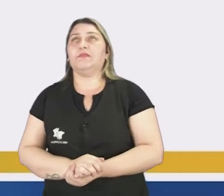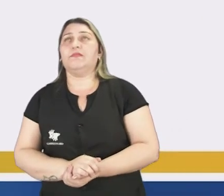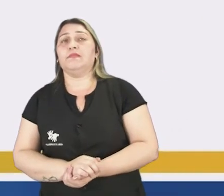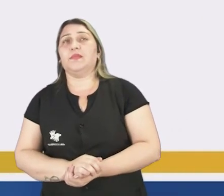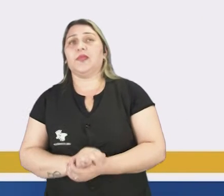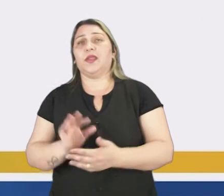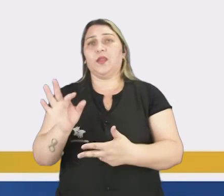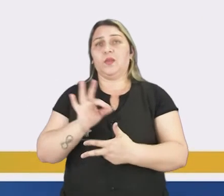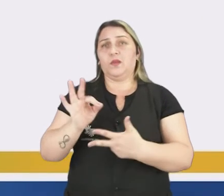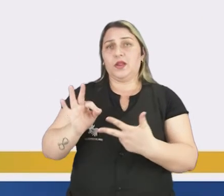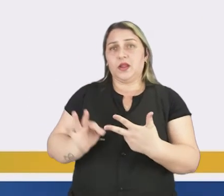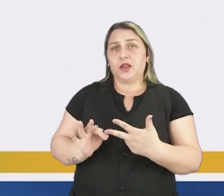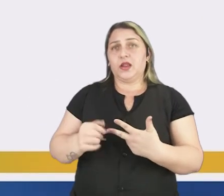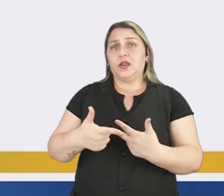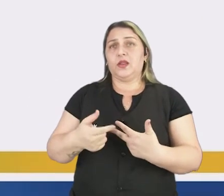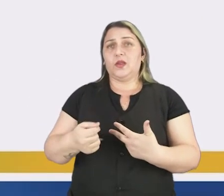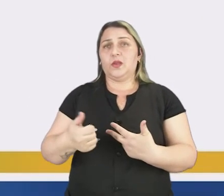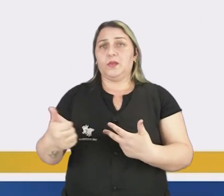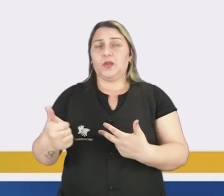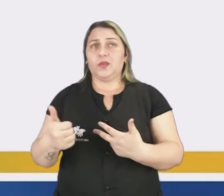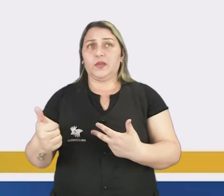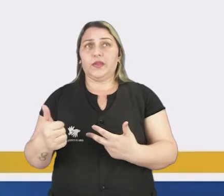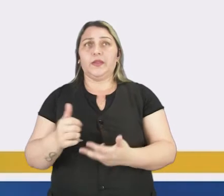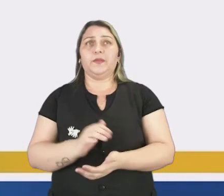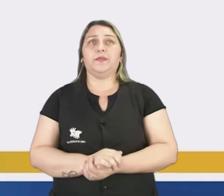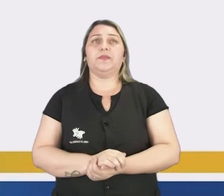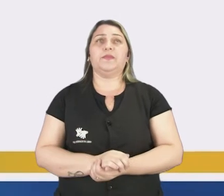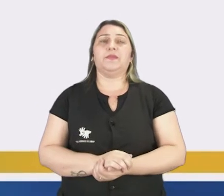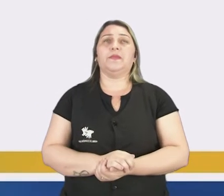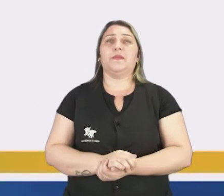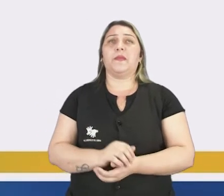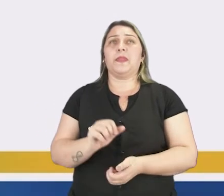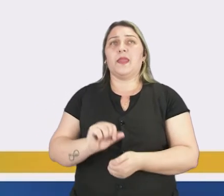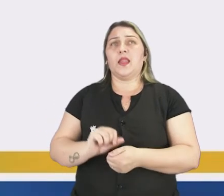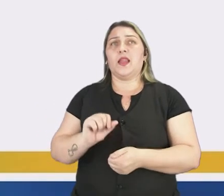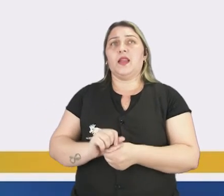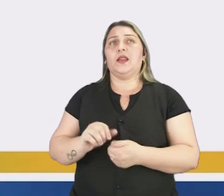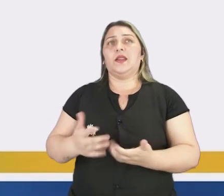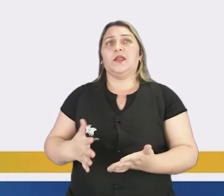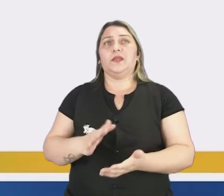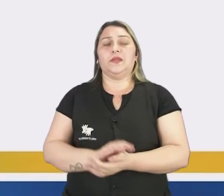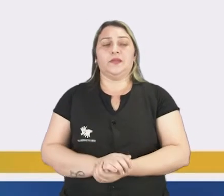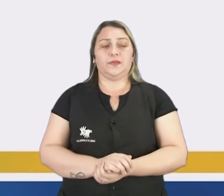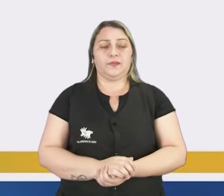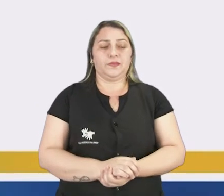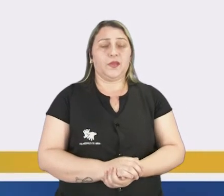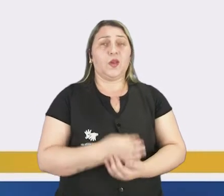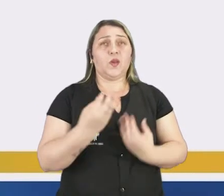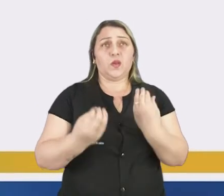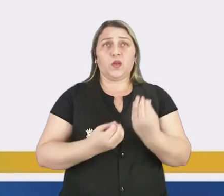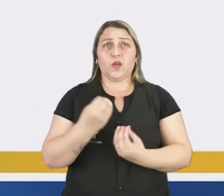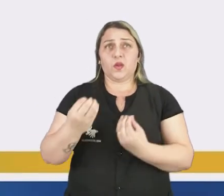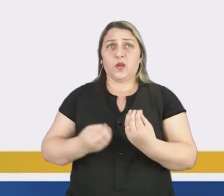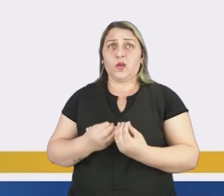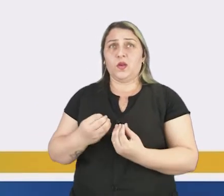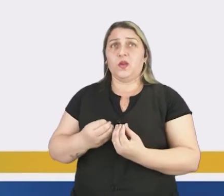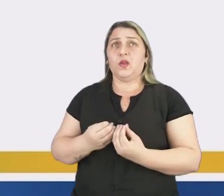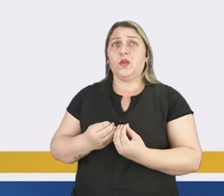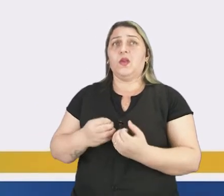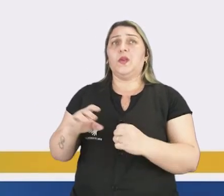do Enem, de 2011, e ele vai falar sobre consumo. Como os